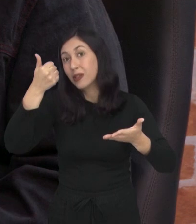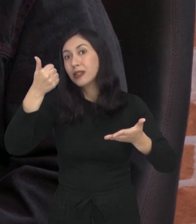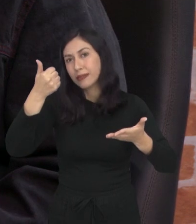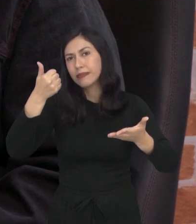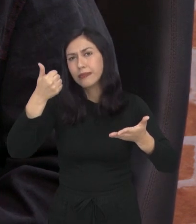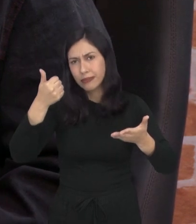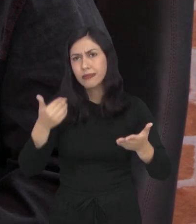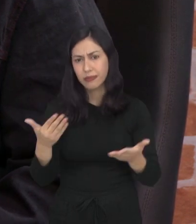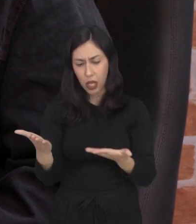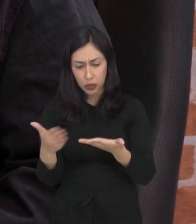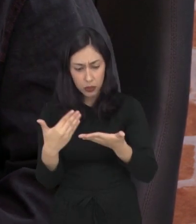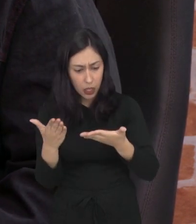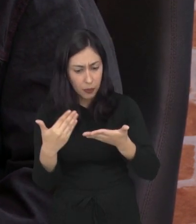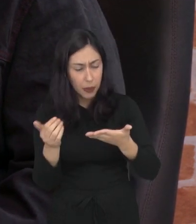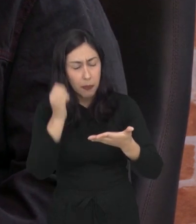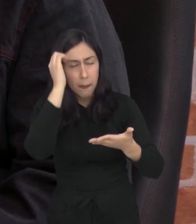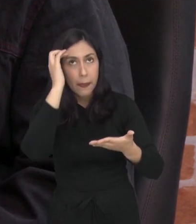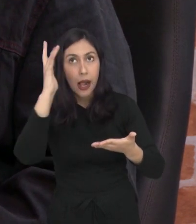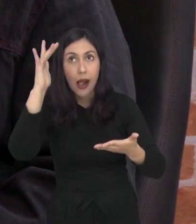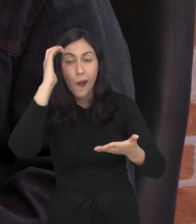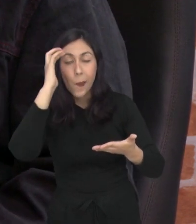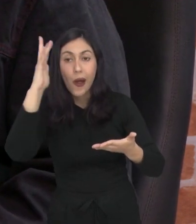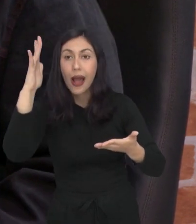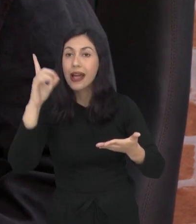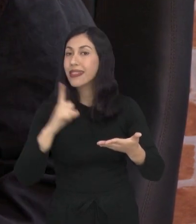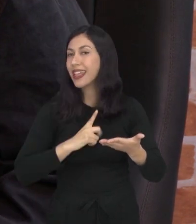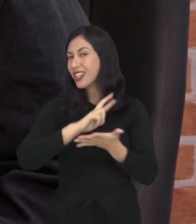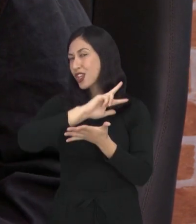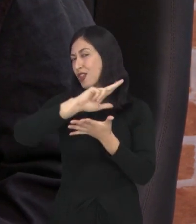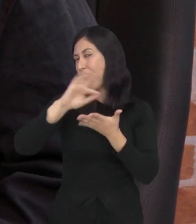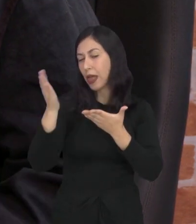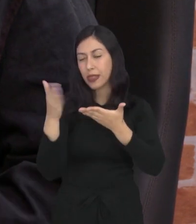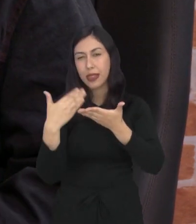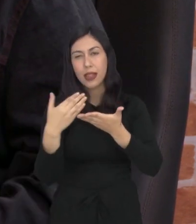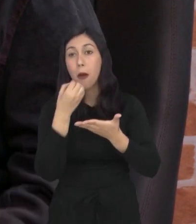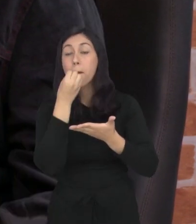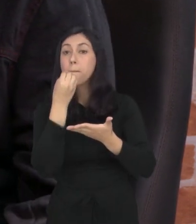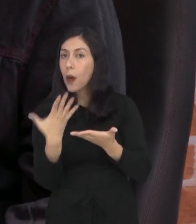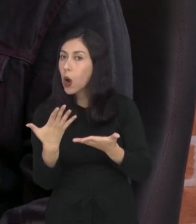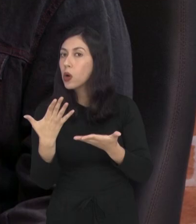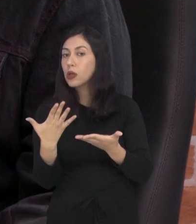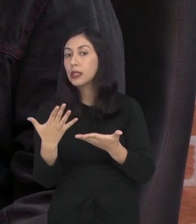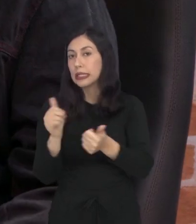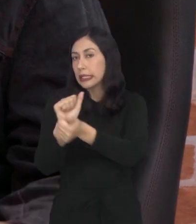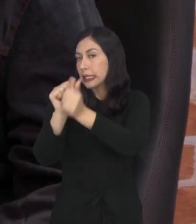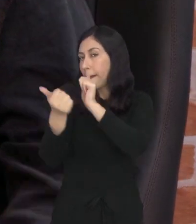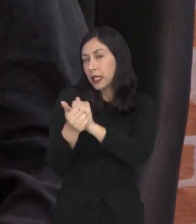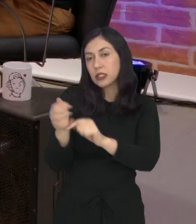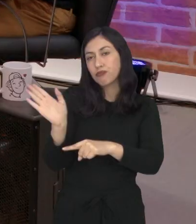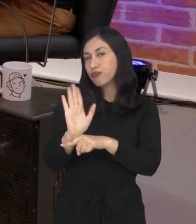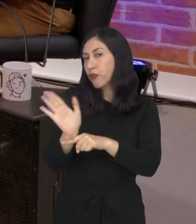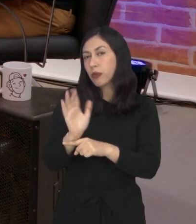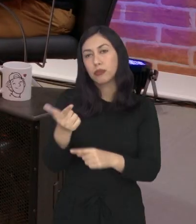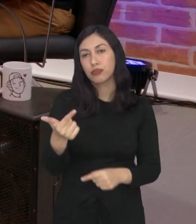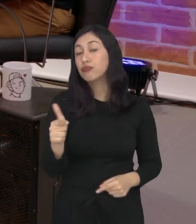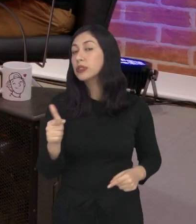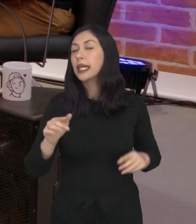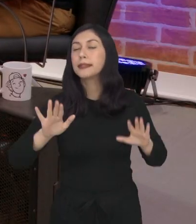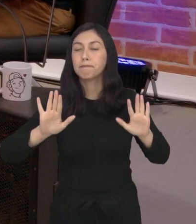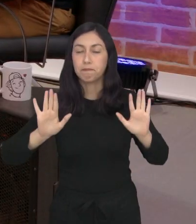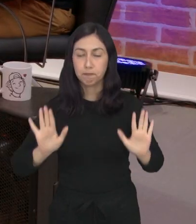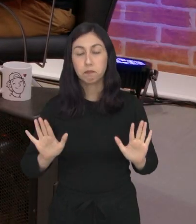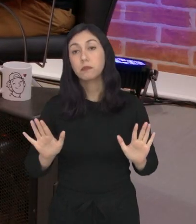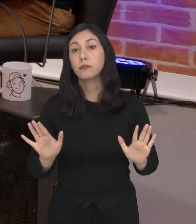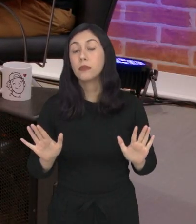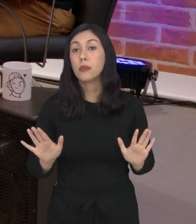mano, pega, lê um livro de fantasia. Tem muitos livros de fantasia bons que ainda não tem adaptação, então, tipo, dá pra ter isso também. E